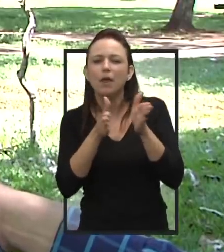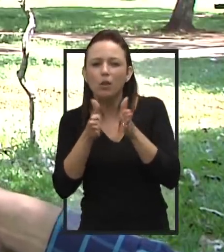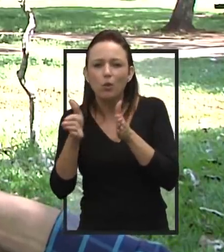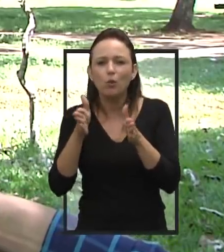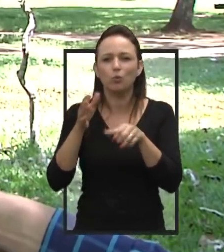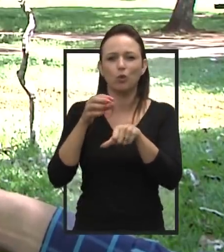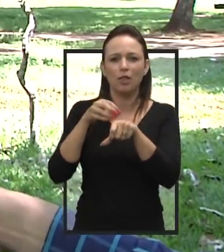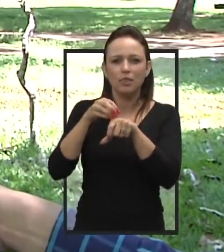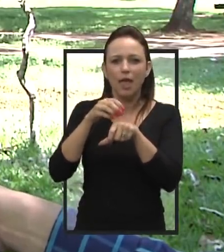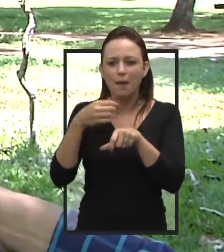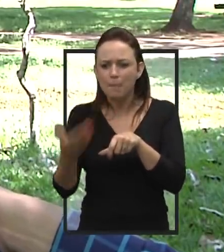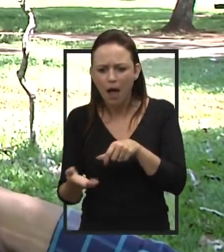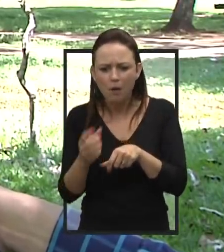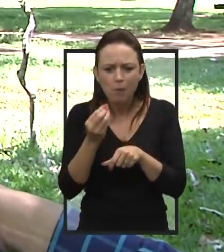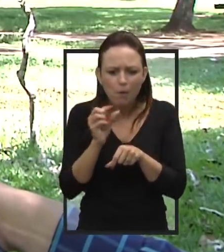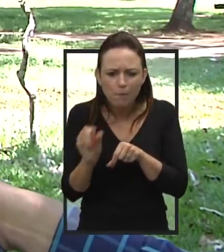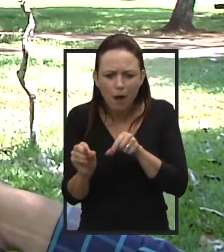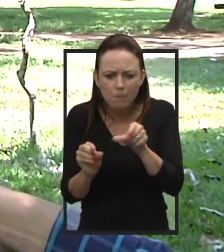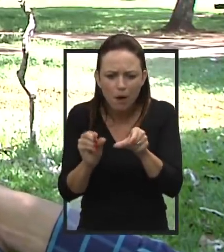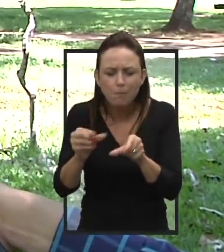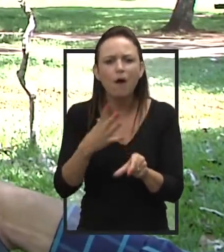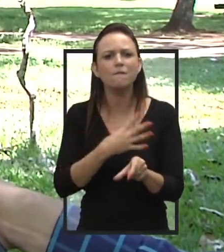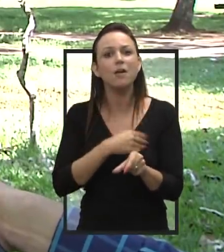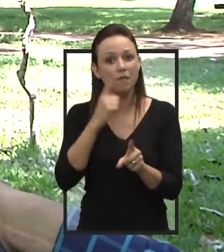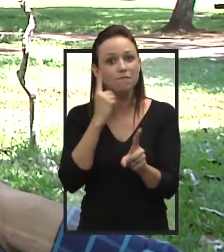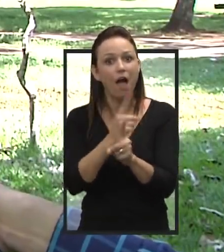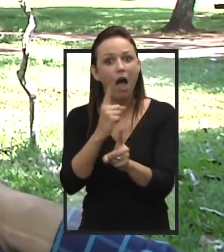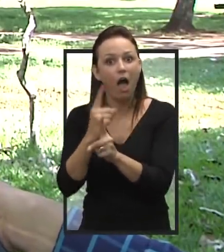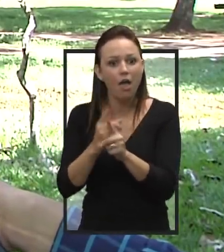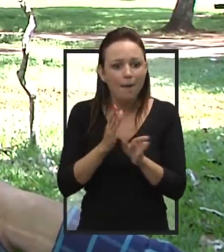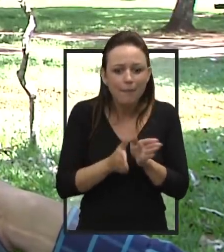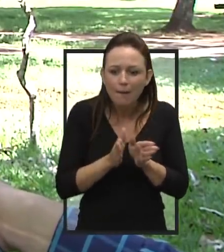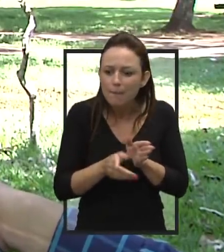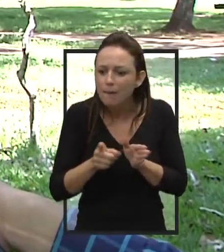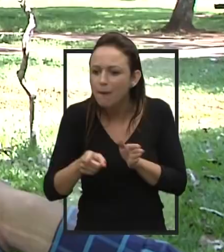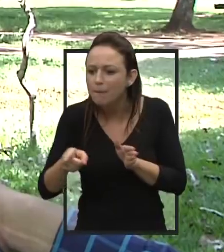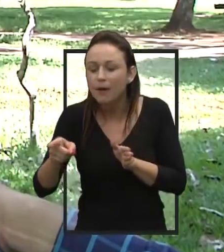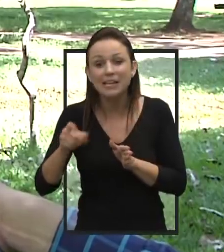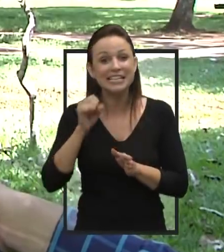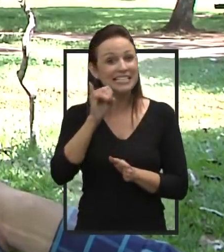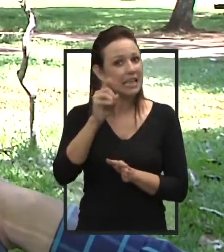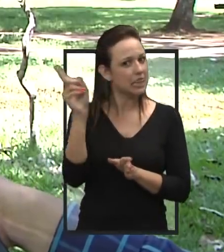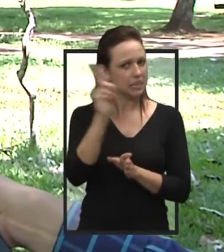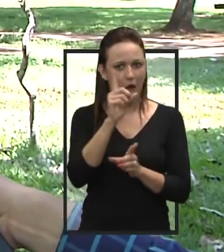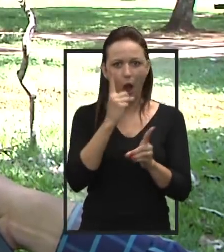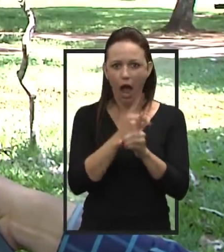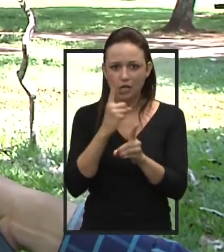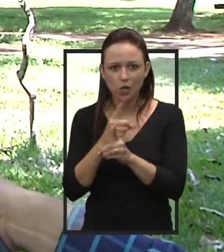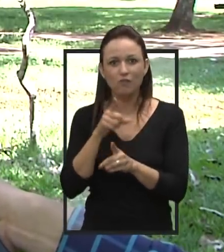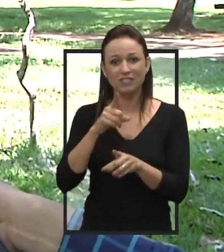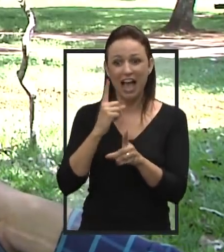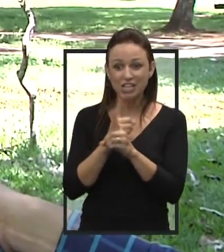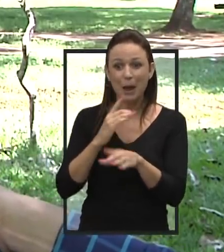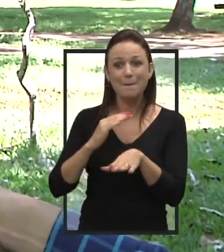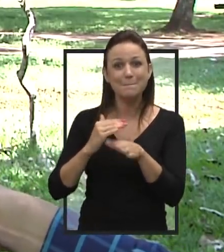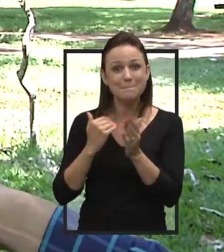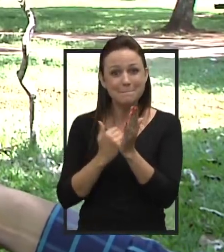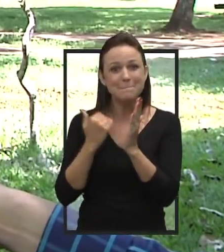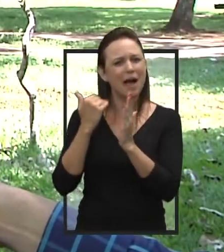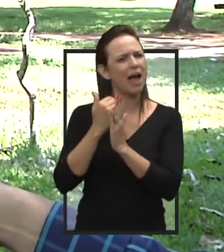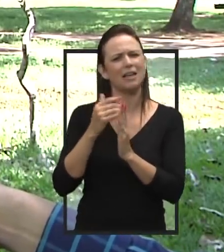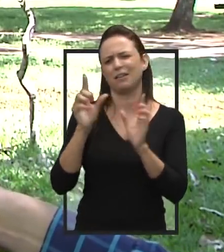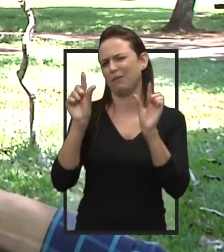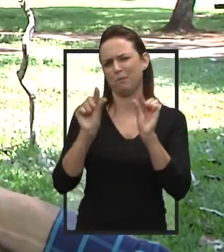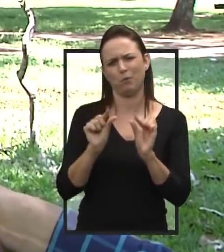Mas aí, você vai achar um monte de filhotinhos, tudo em sequência. Se isso não acontecer, a chance de você achar mais é